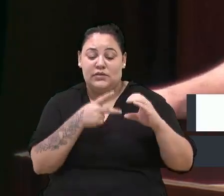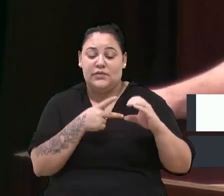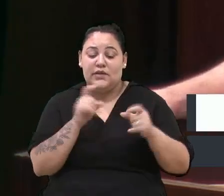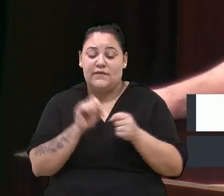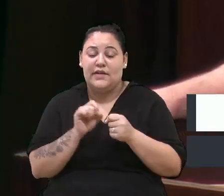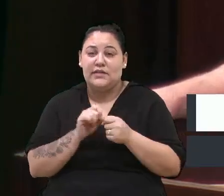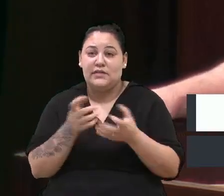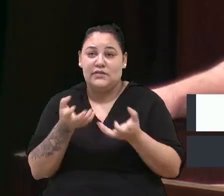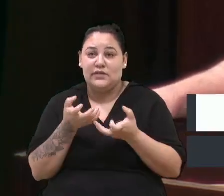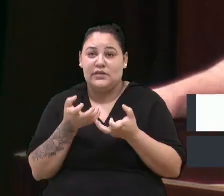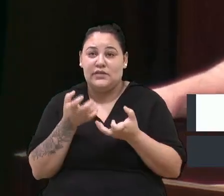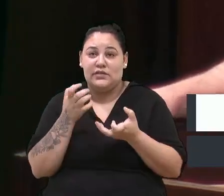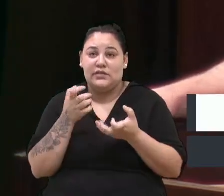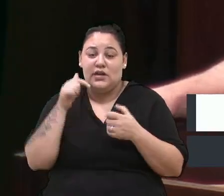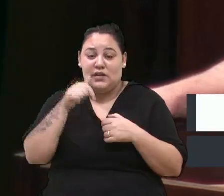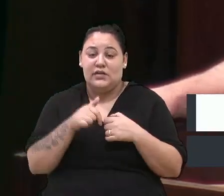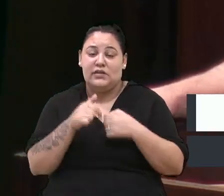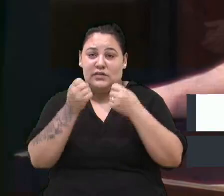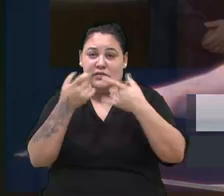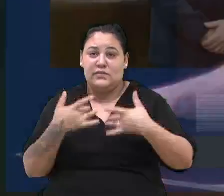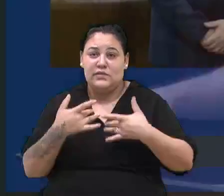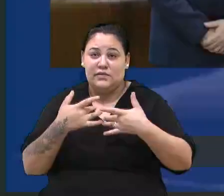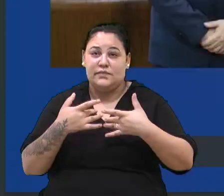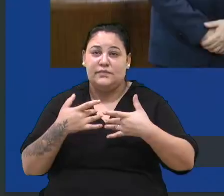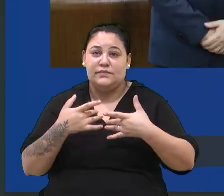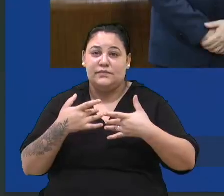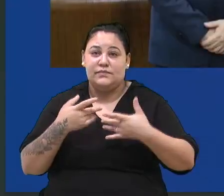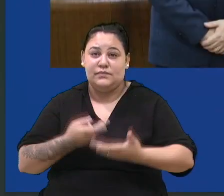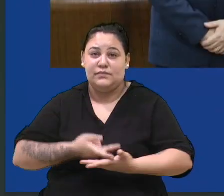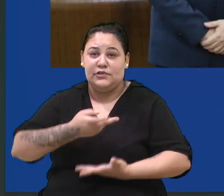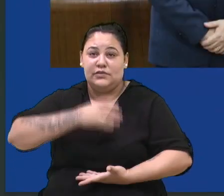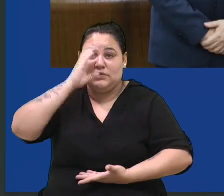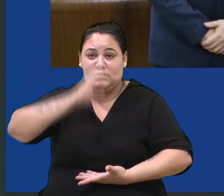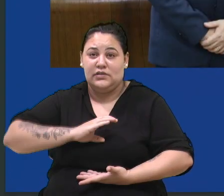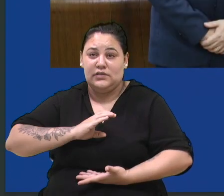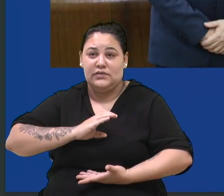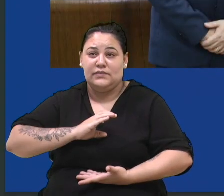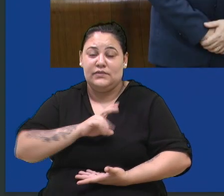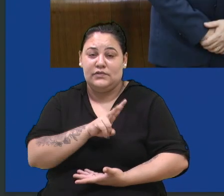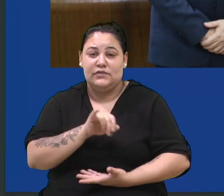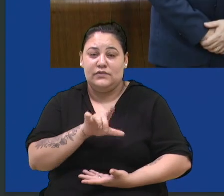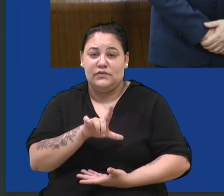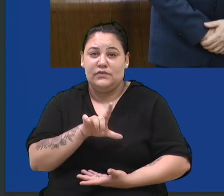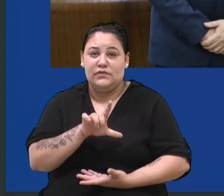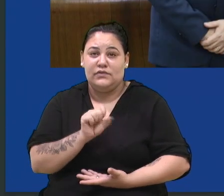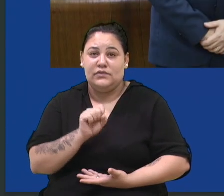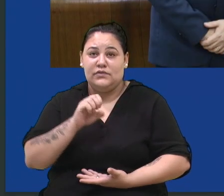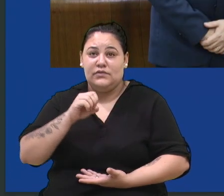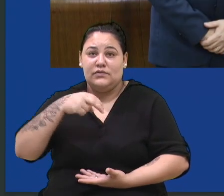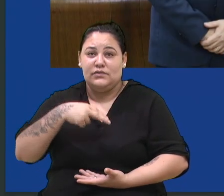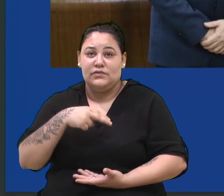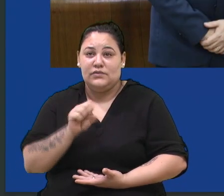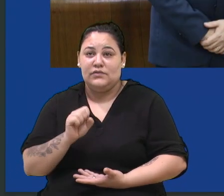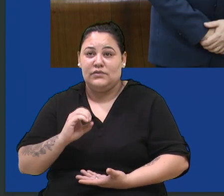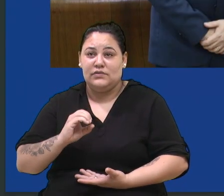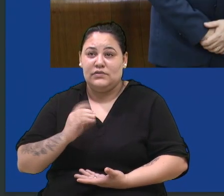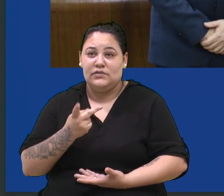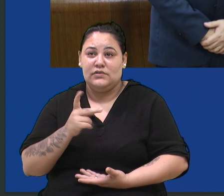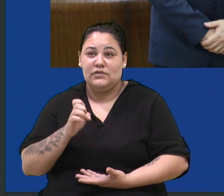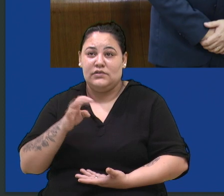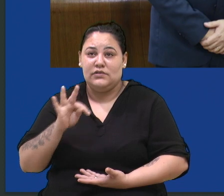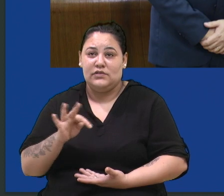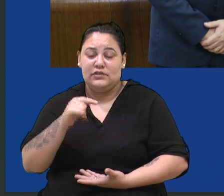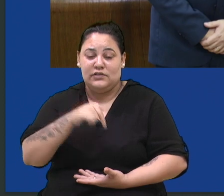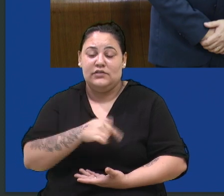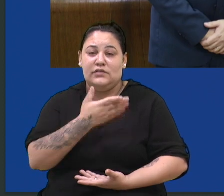de destacar o título de cidadão emérito ao senhor Wilson Saquete, este querido amigo, trabalhador,